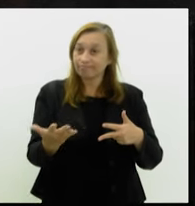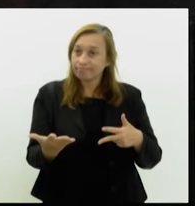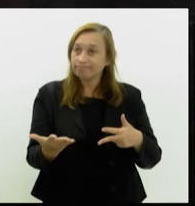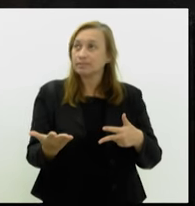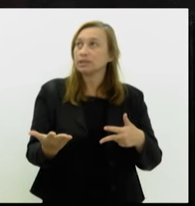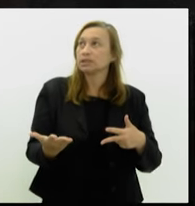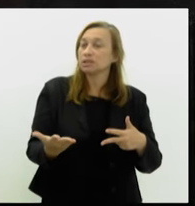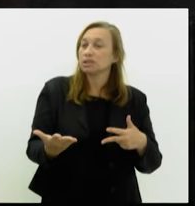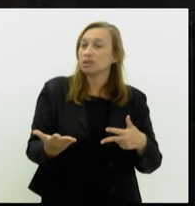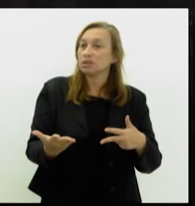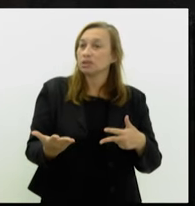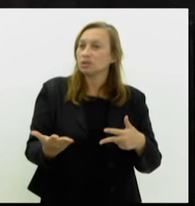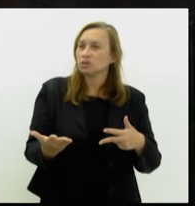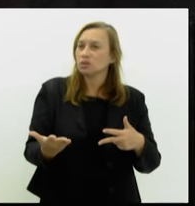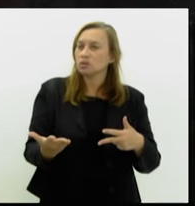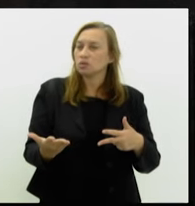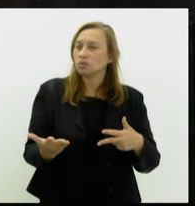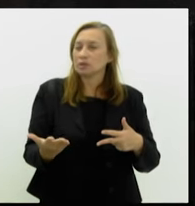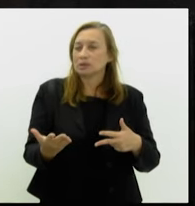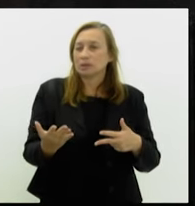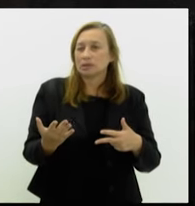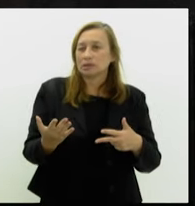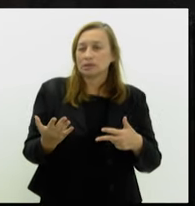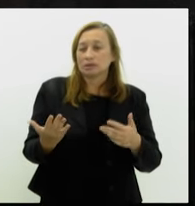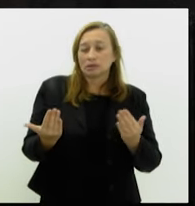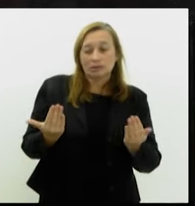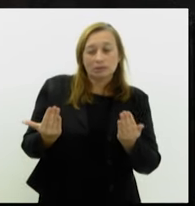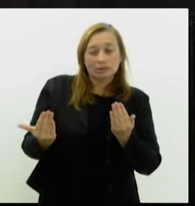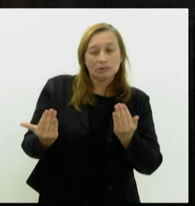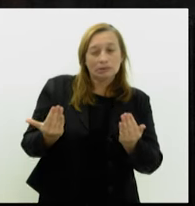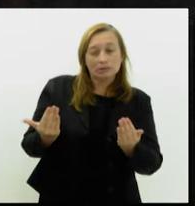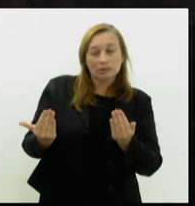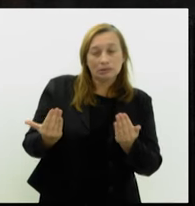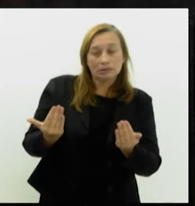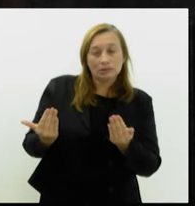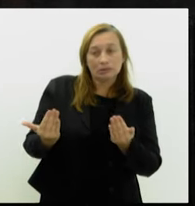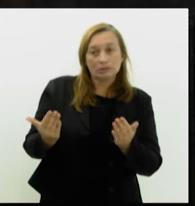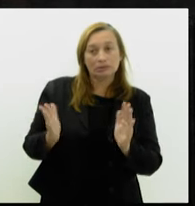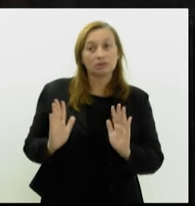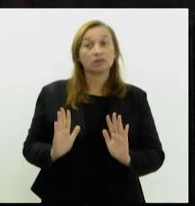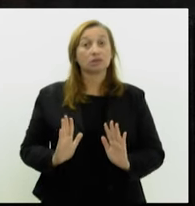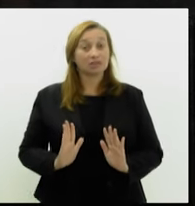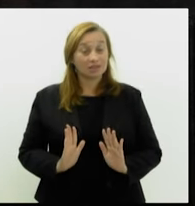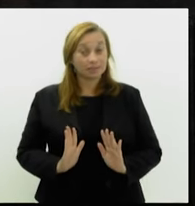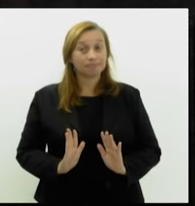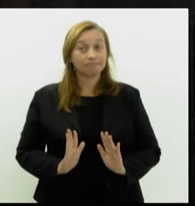estão sob desconfiança e descrédito.